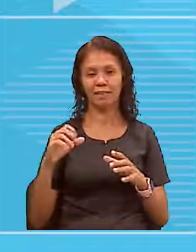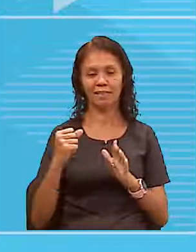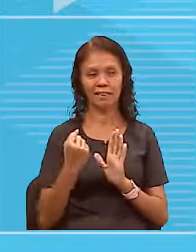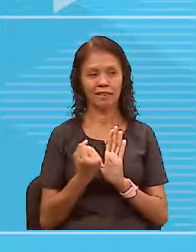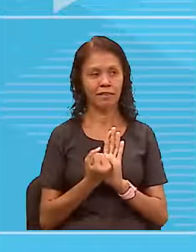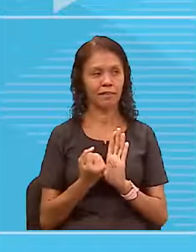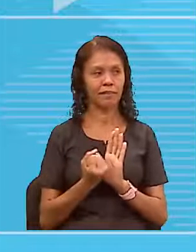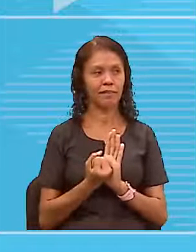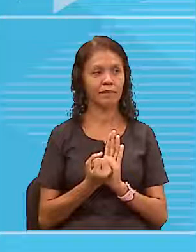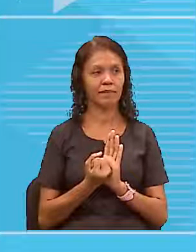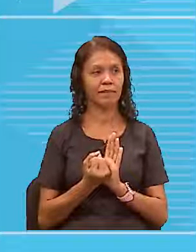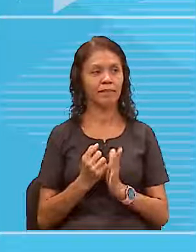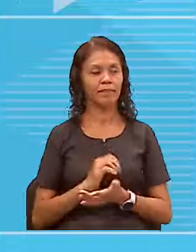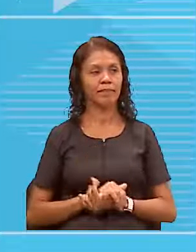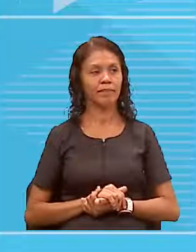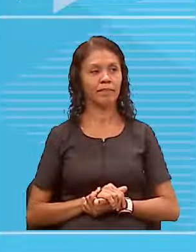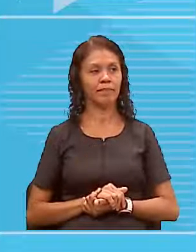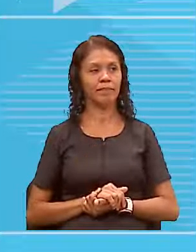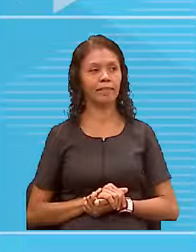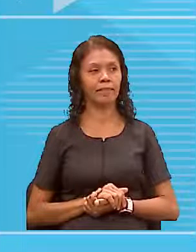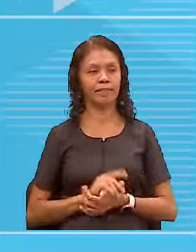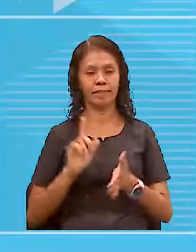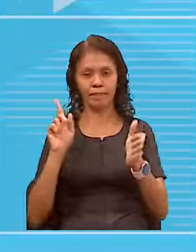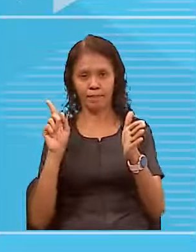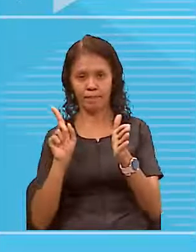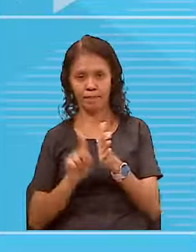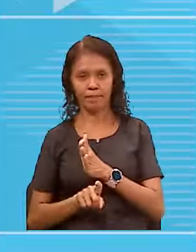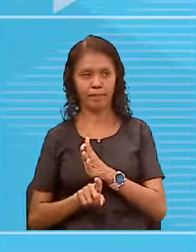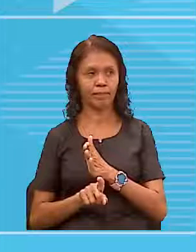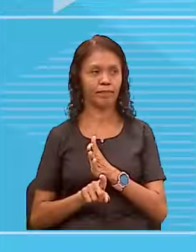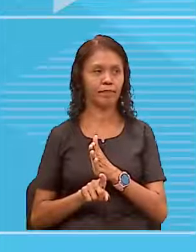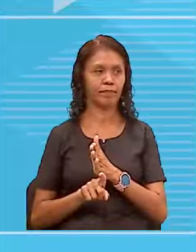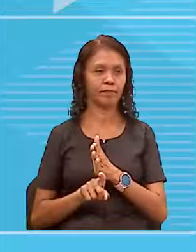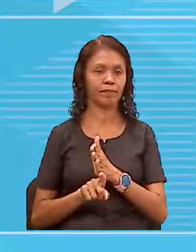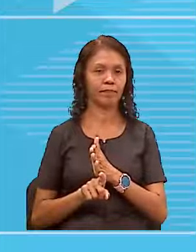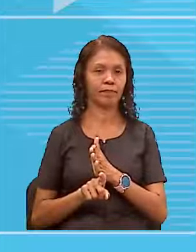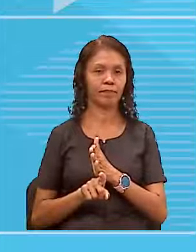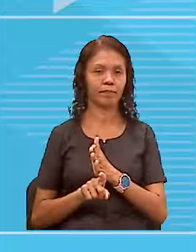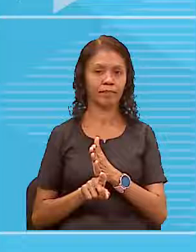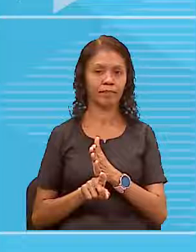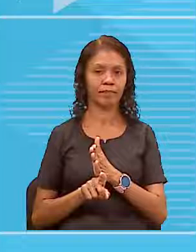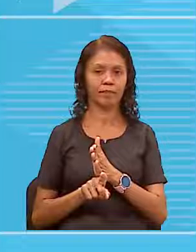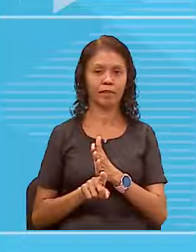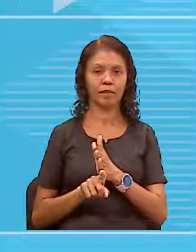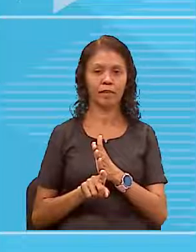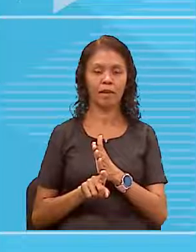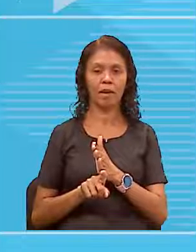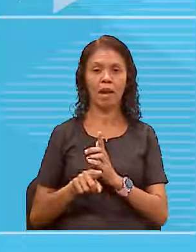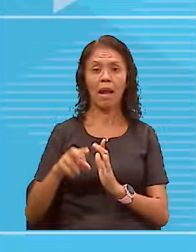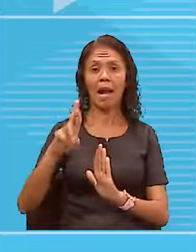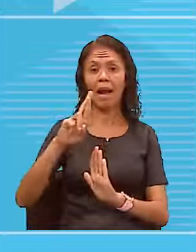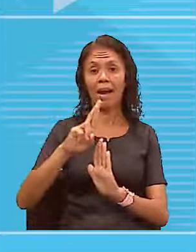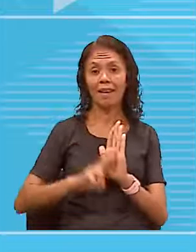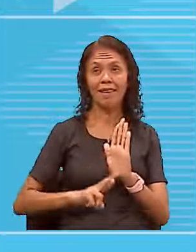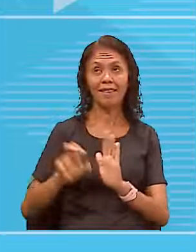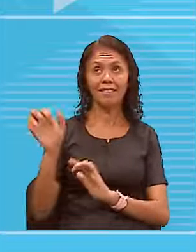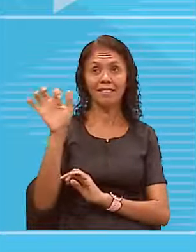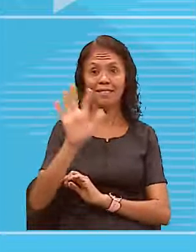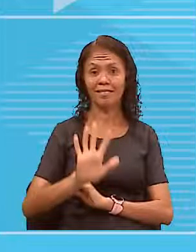Olha só a pergunta. Qual é a fórmula geral, Adriana